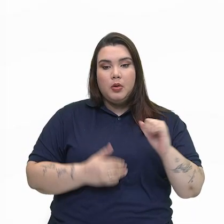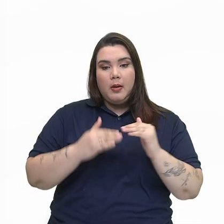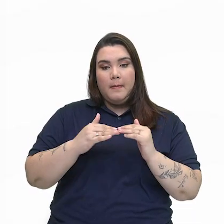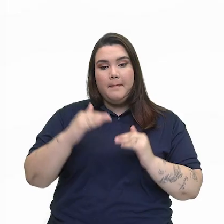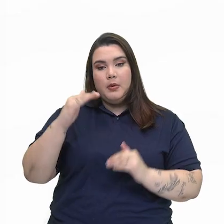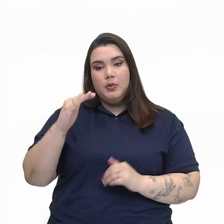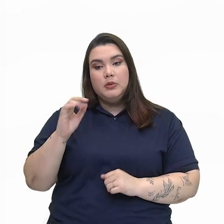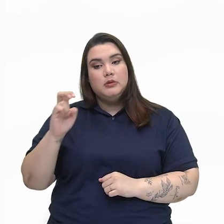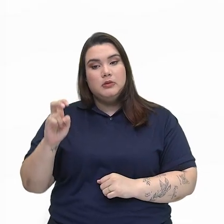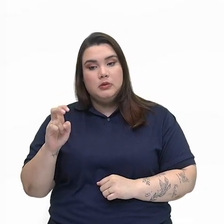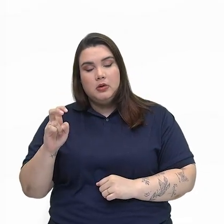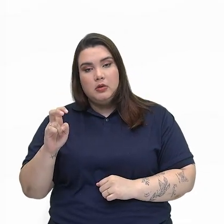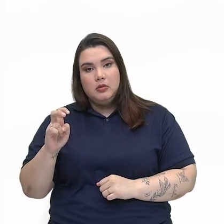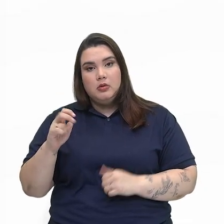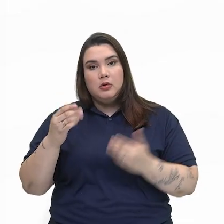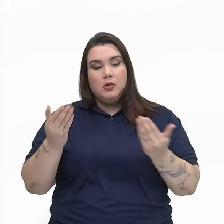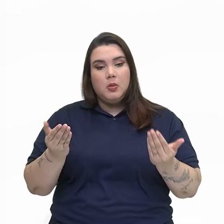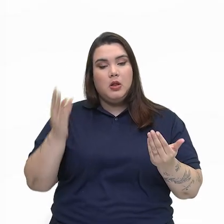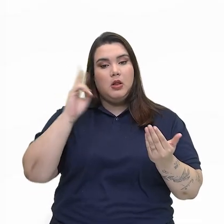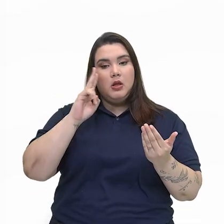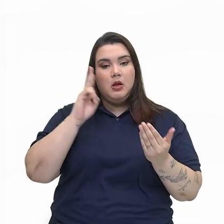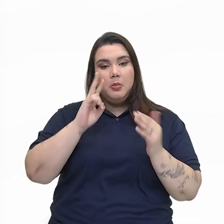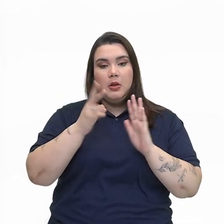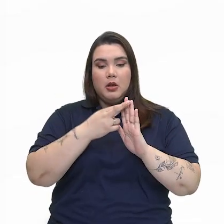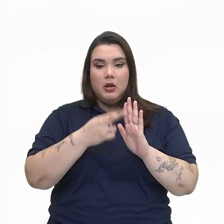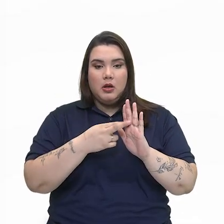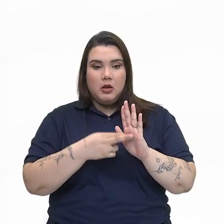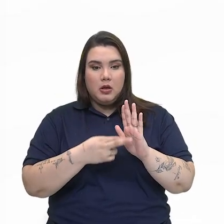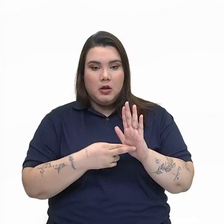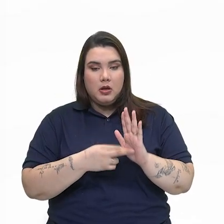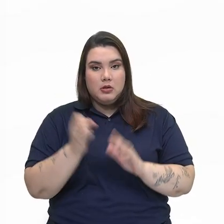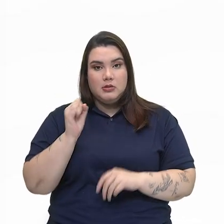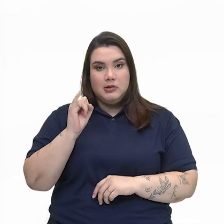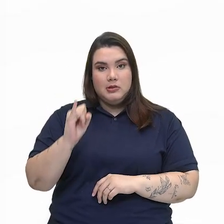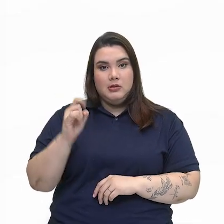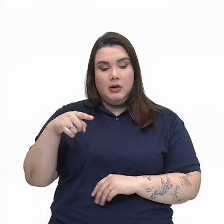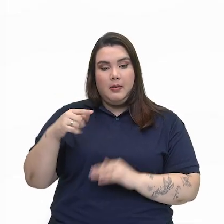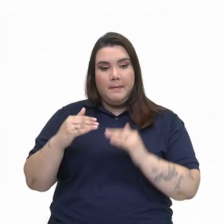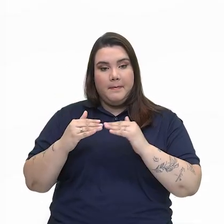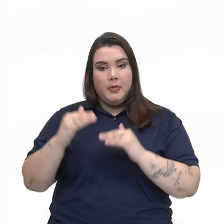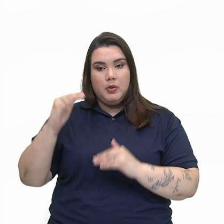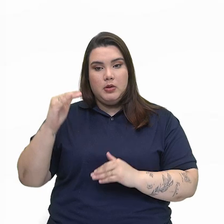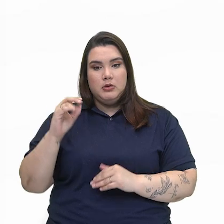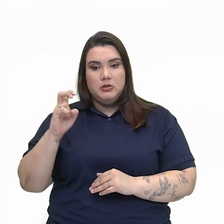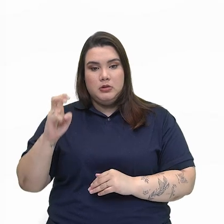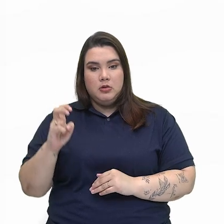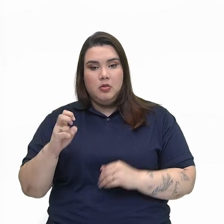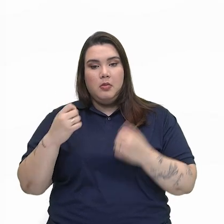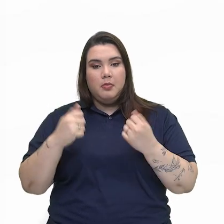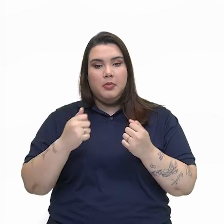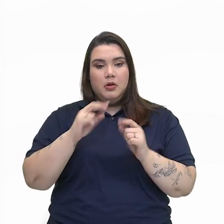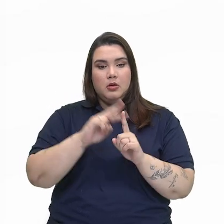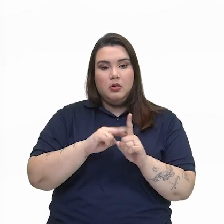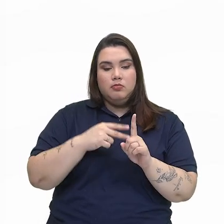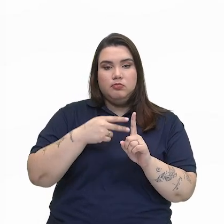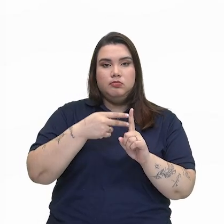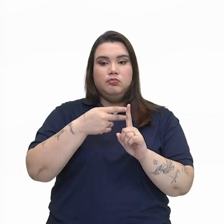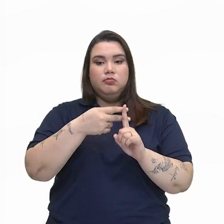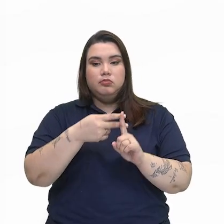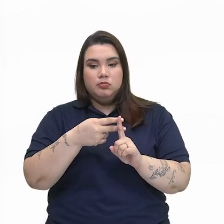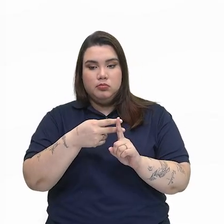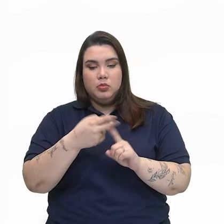do que 5. Isso significa que devemos acrescentar uma